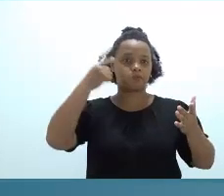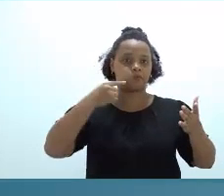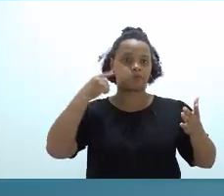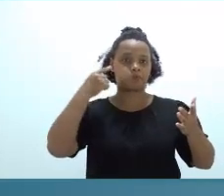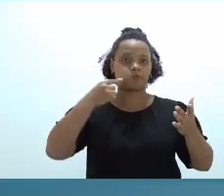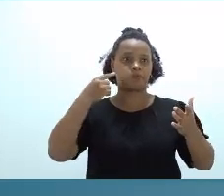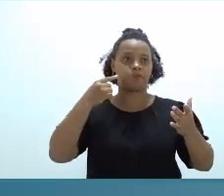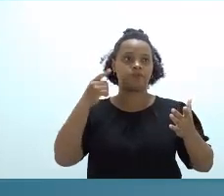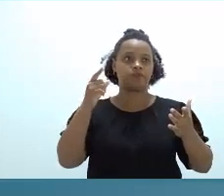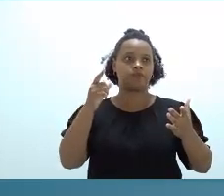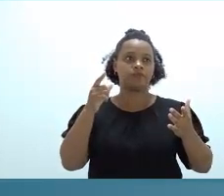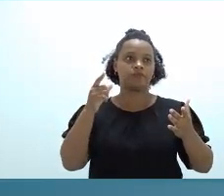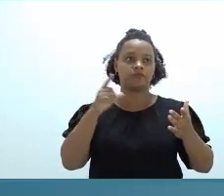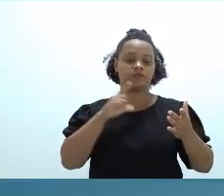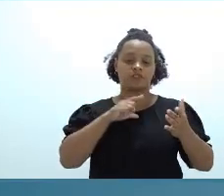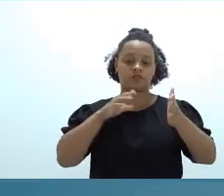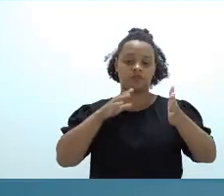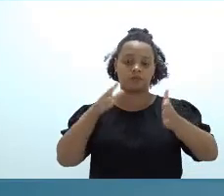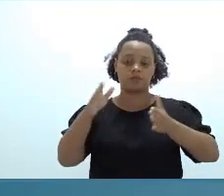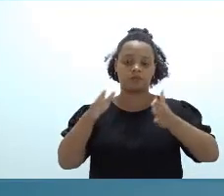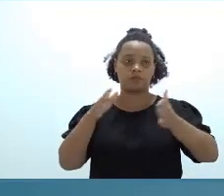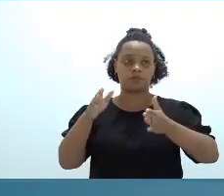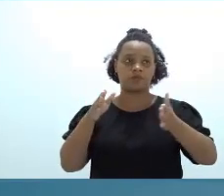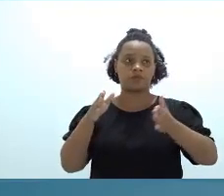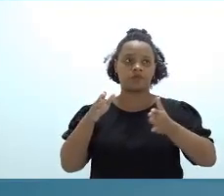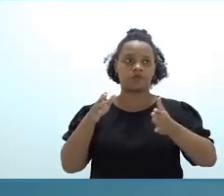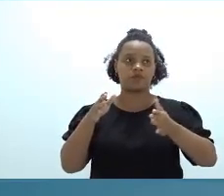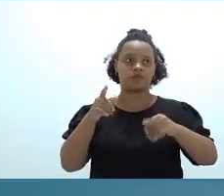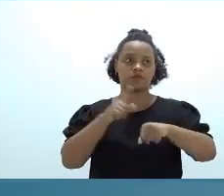terá prazo regimental.